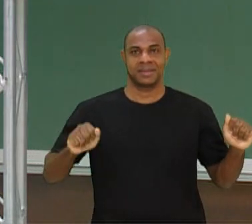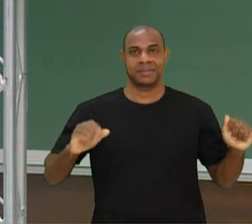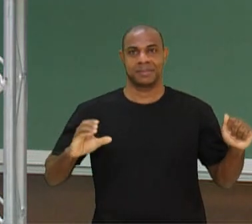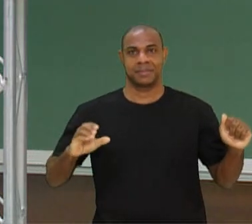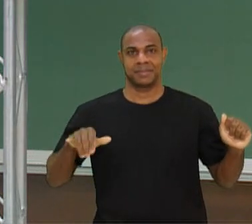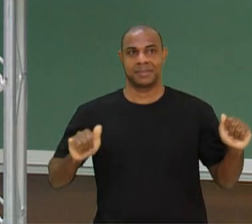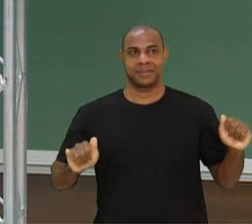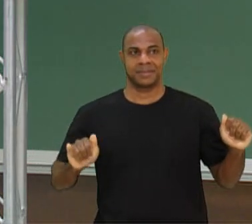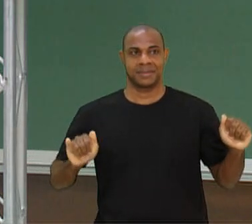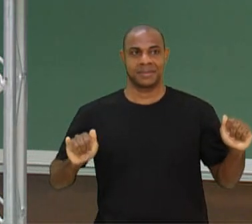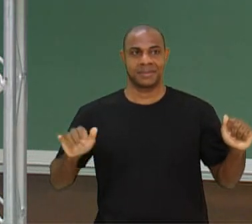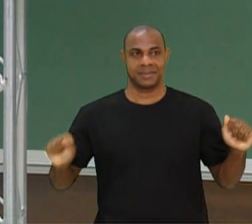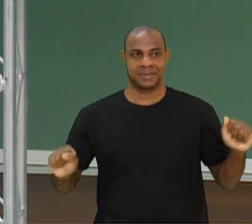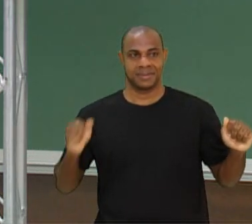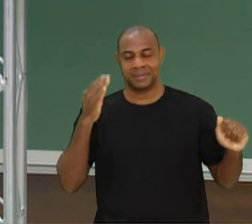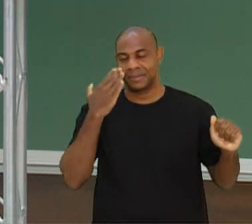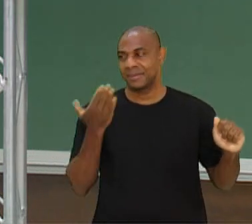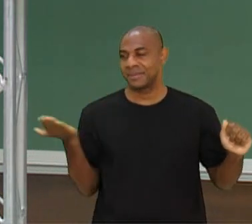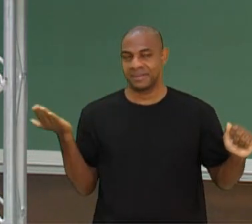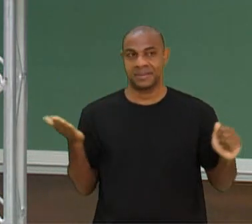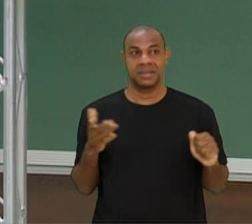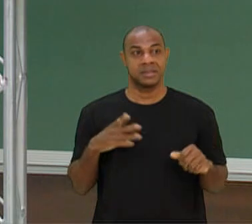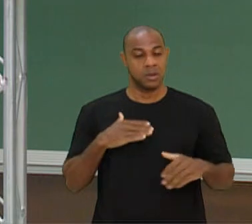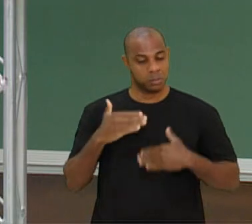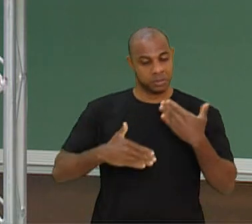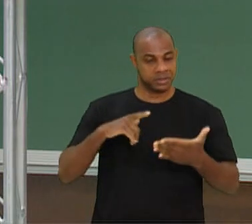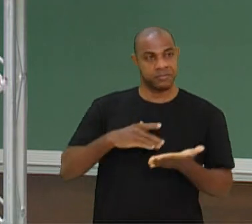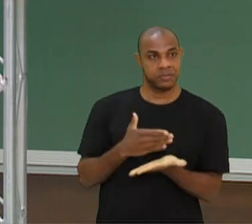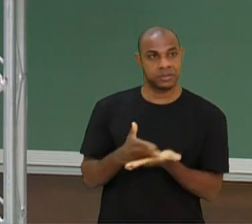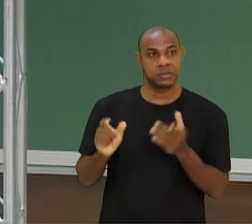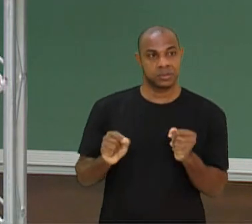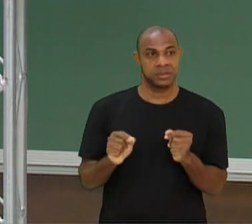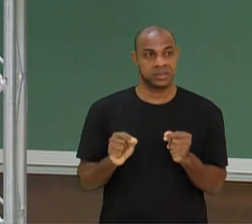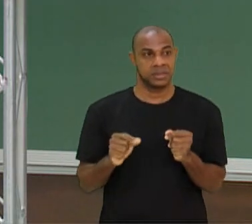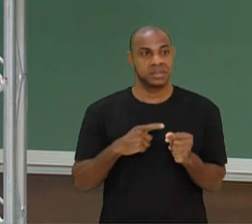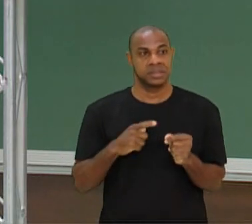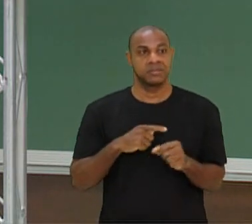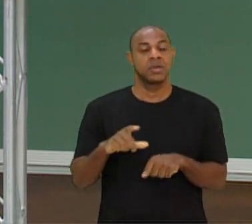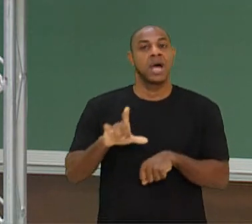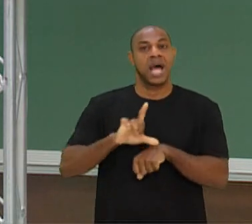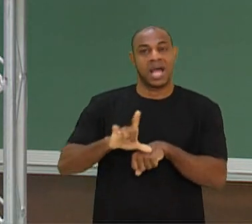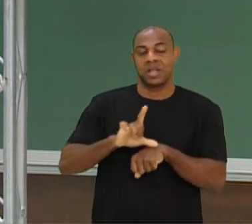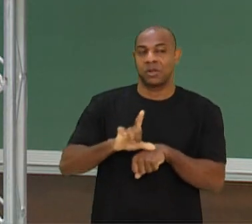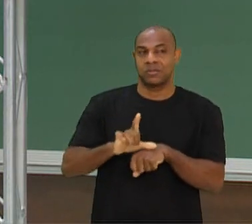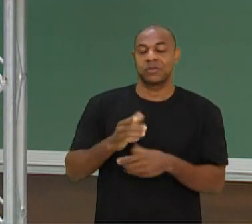teve início, lembrando que o processo teve início através dessa loja de departamento.